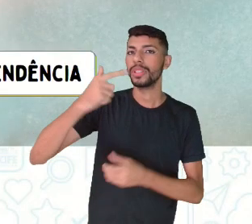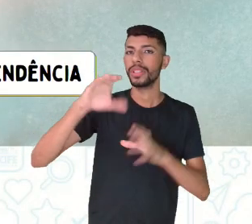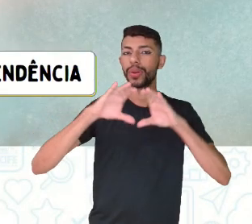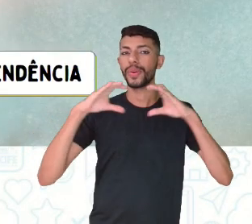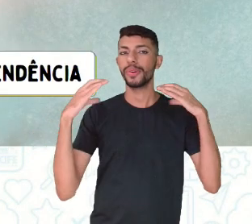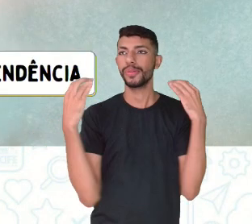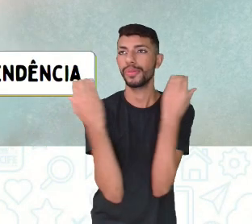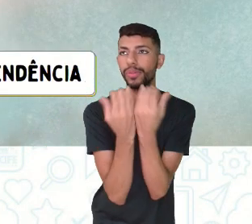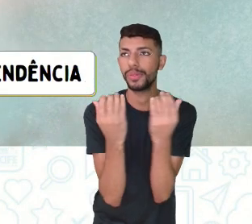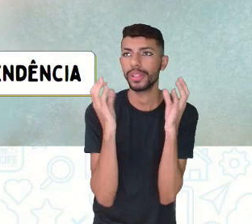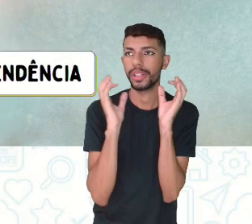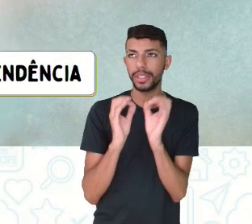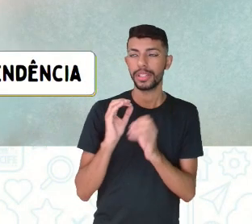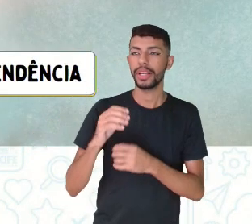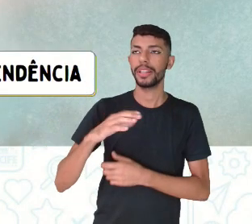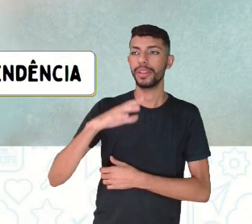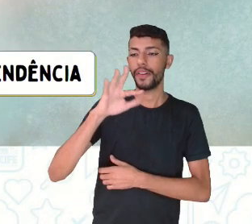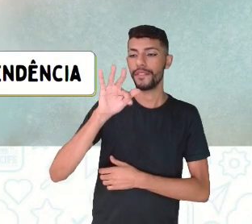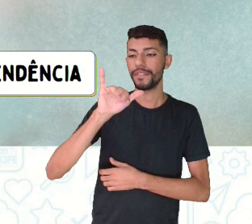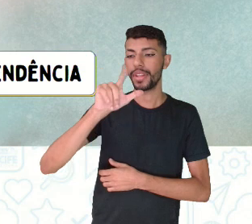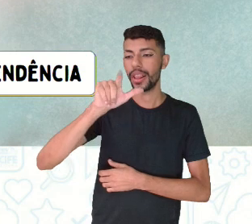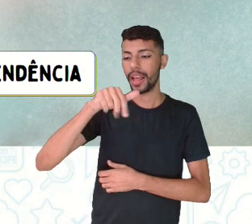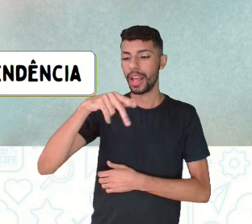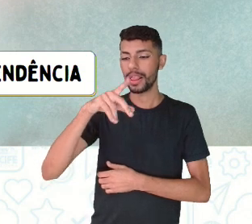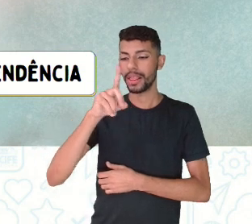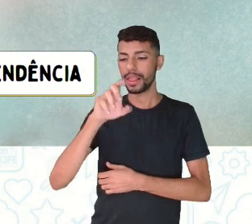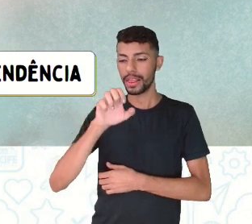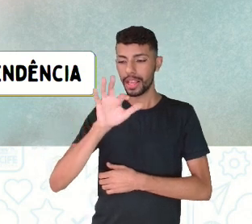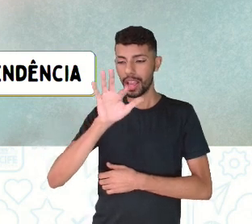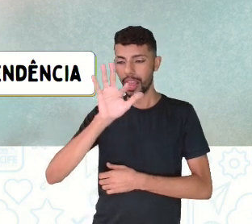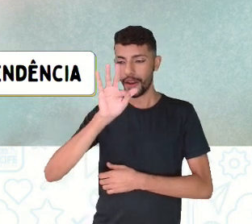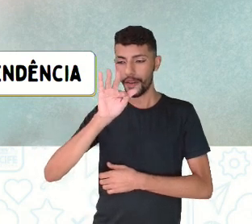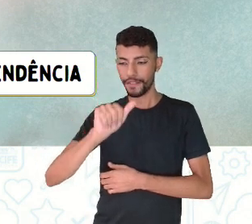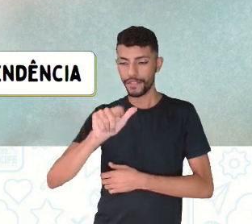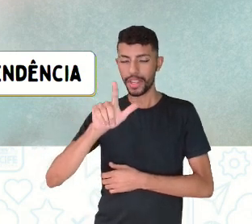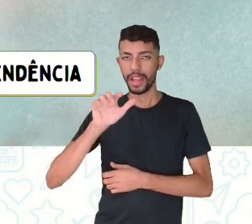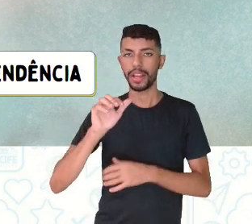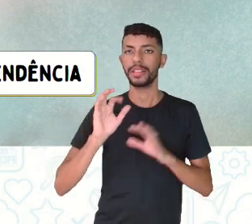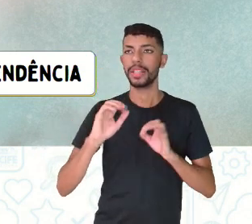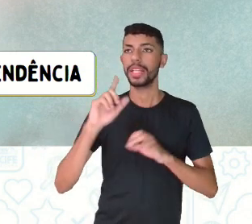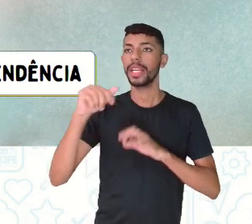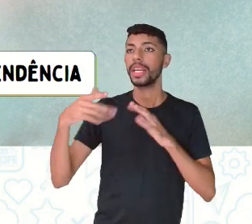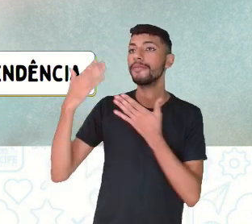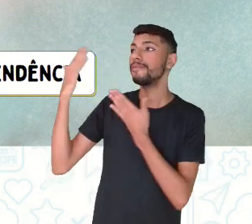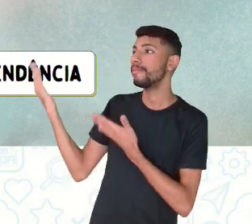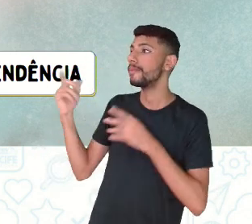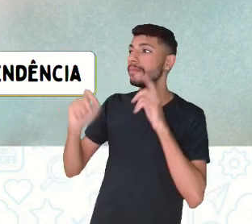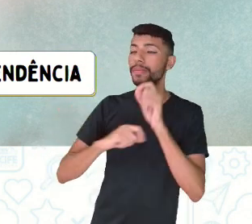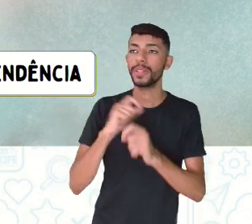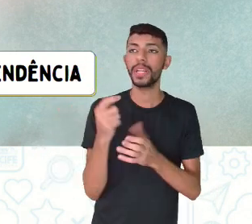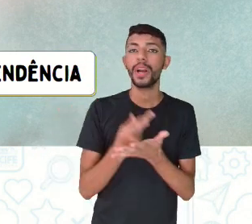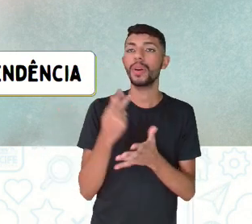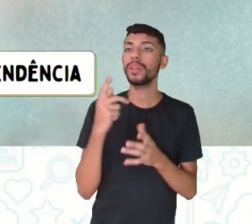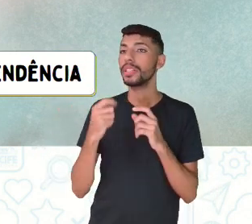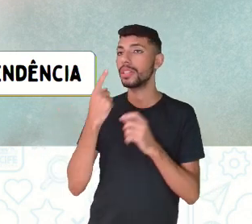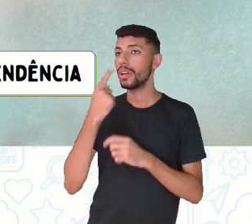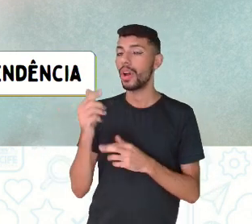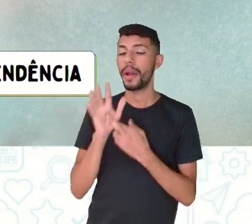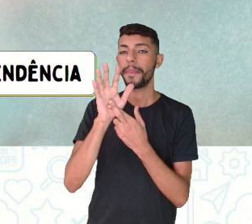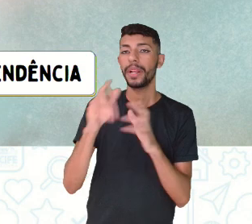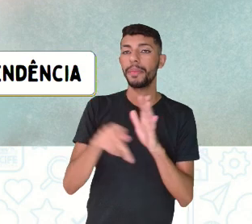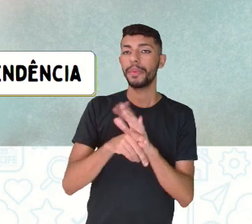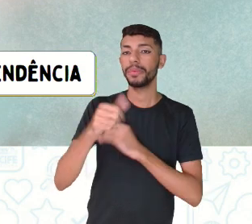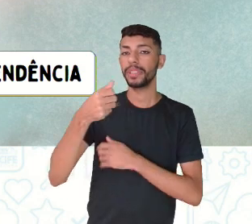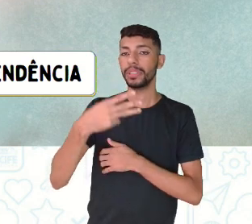segundo Congresso Continental da Filadélfia. Aí já nesse segundo congresso, olha o que ocorre. Representantes